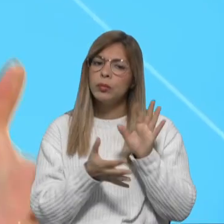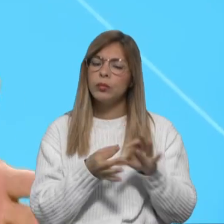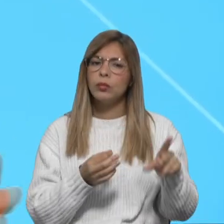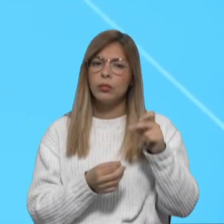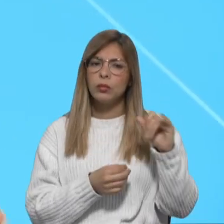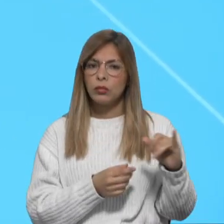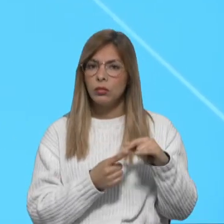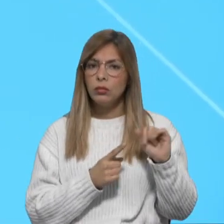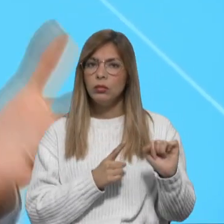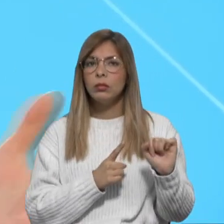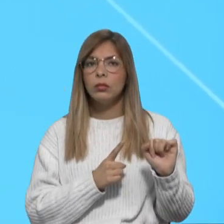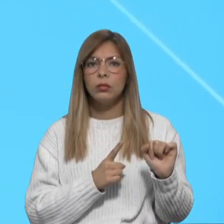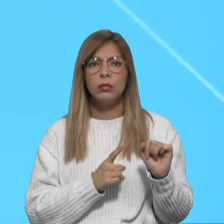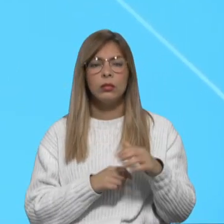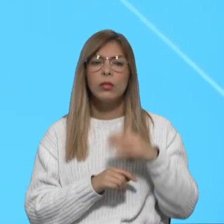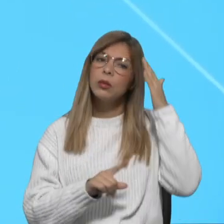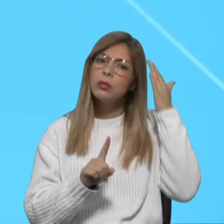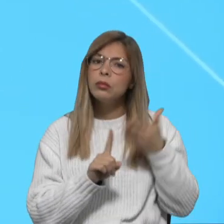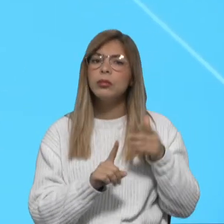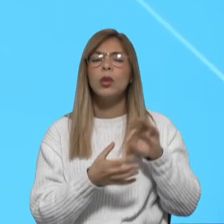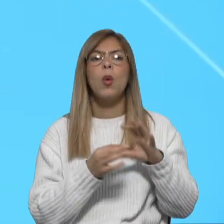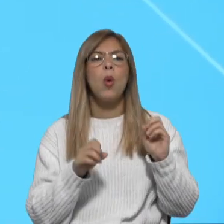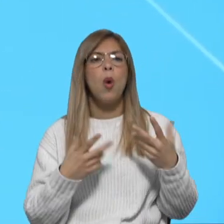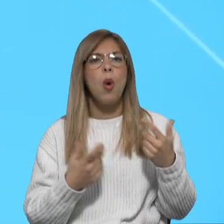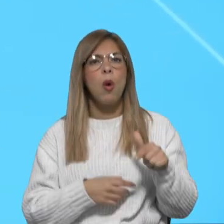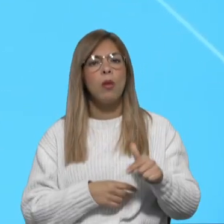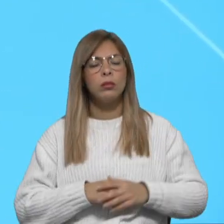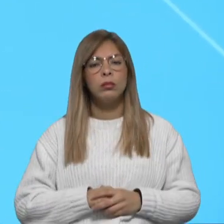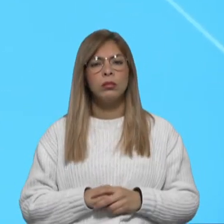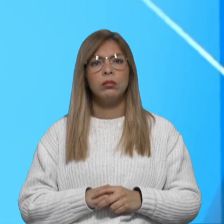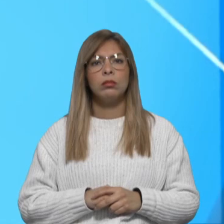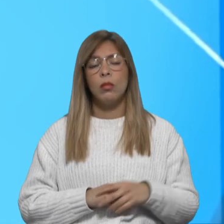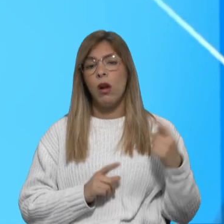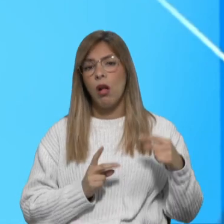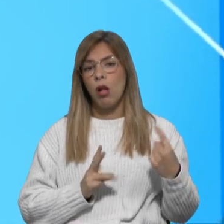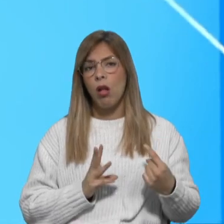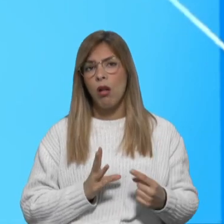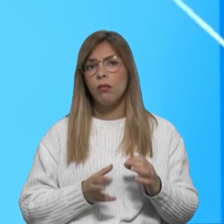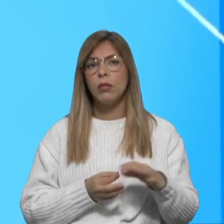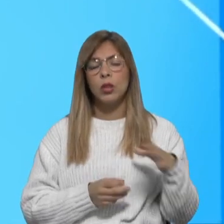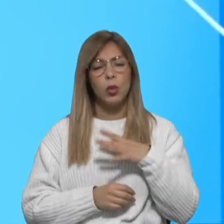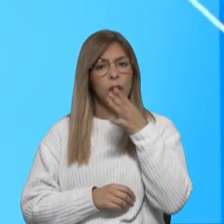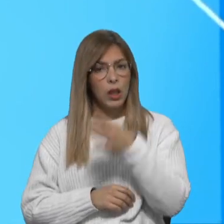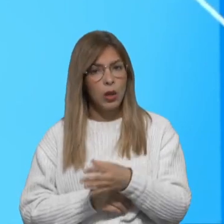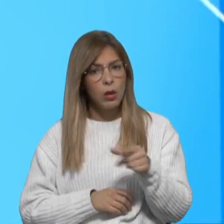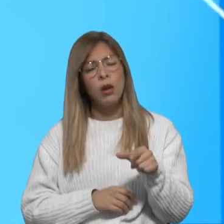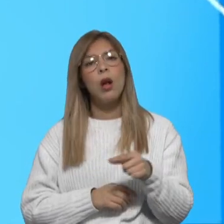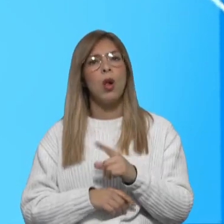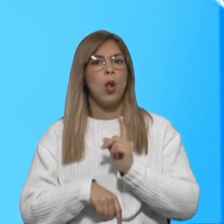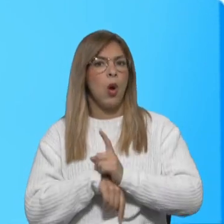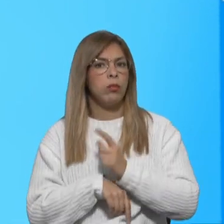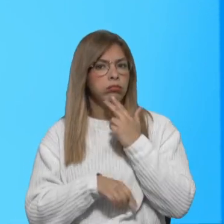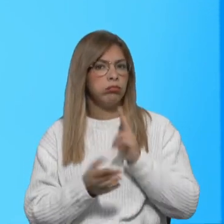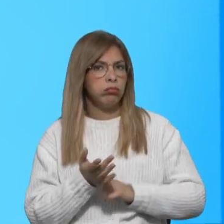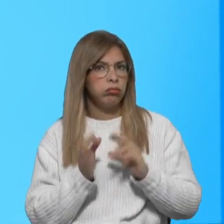para fins militares, para fins bélicos. Há com certeza, e a primeira coisa a dizer, no entanto, logo à partida, é que tudo o